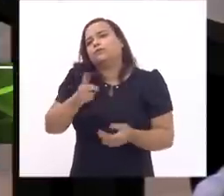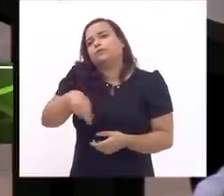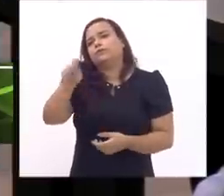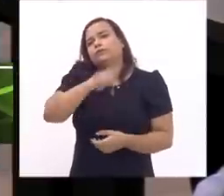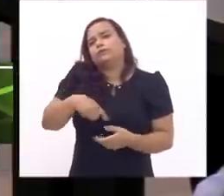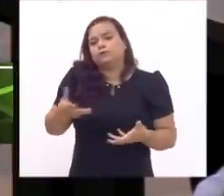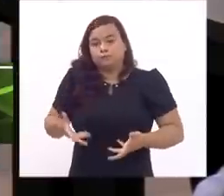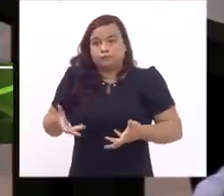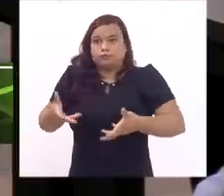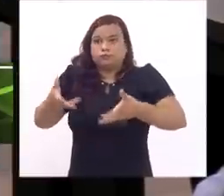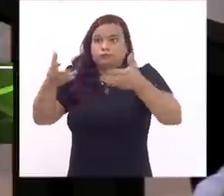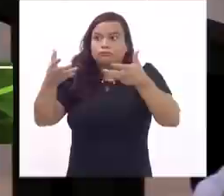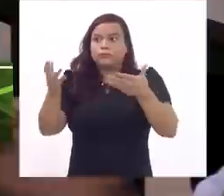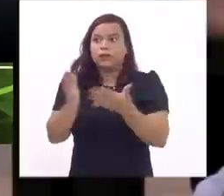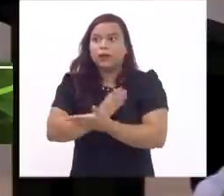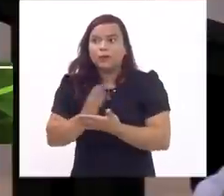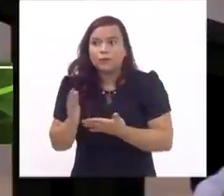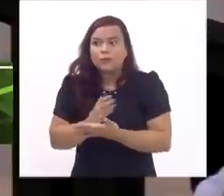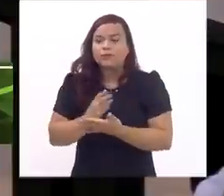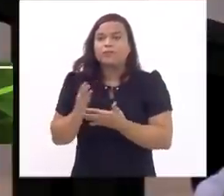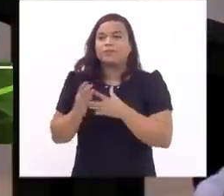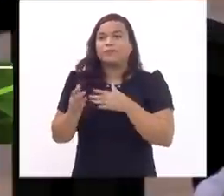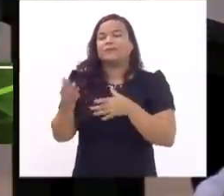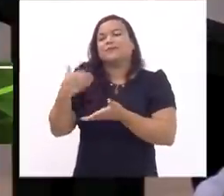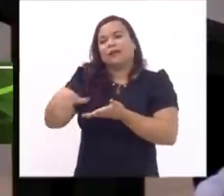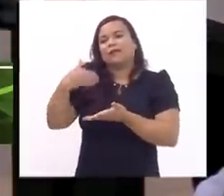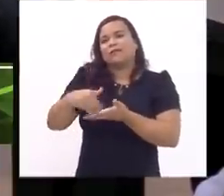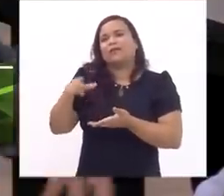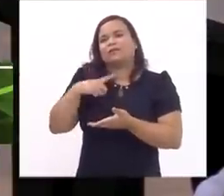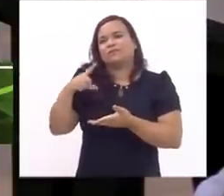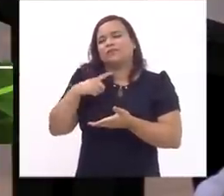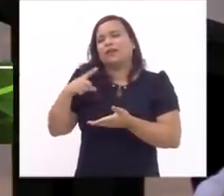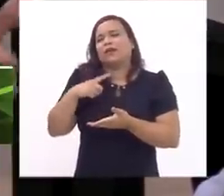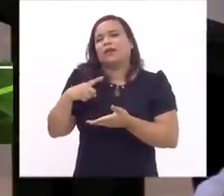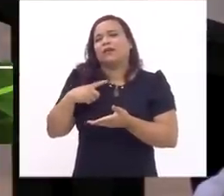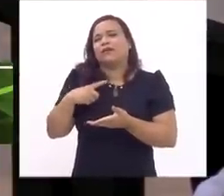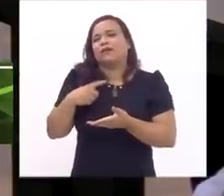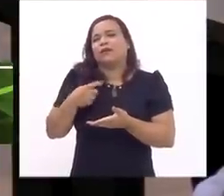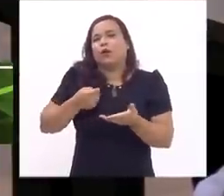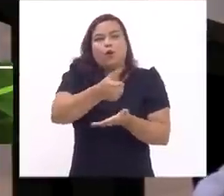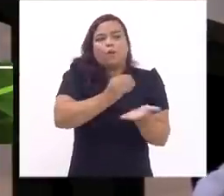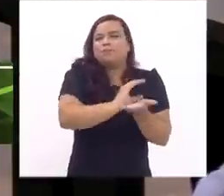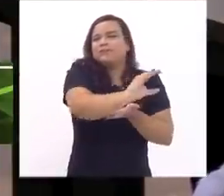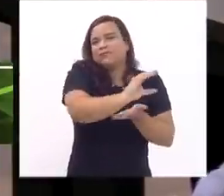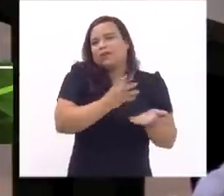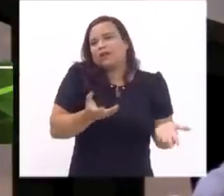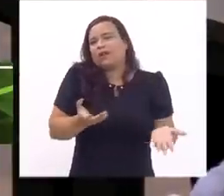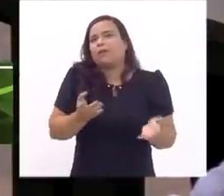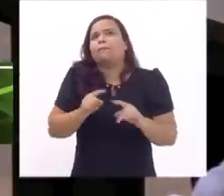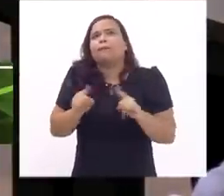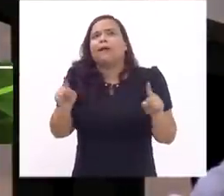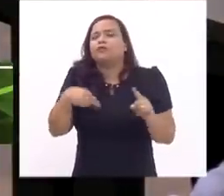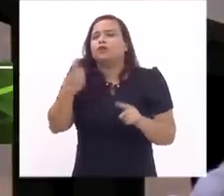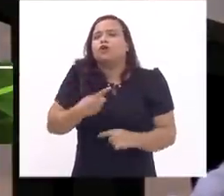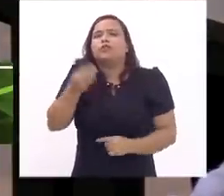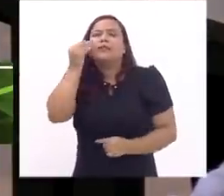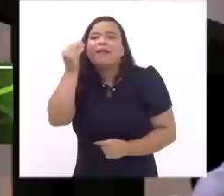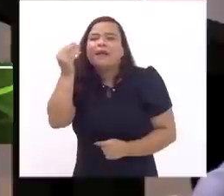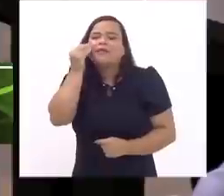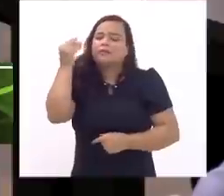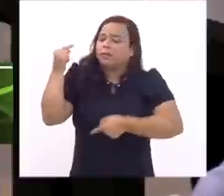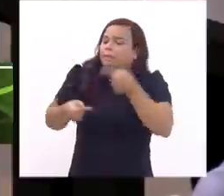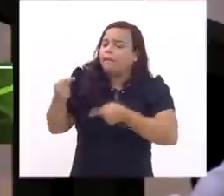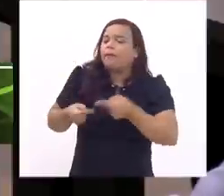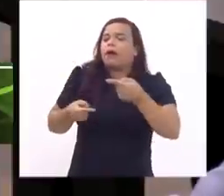algumas secretarias com comissionados e a gente está tendo isso, esse trabalho aqui hoje. E, mais uma vez, tentar discutir, tentar conversar,